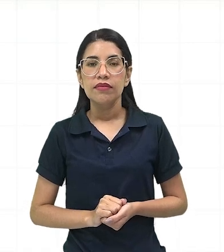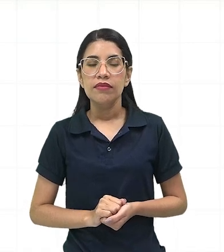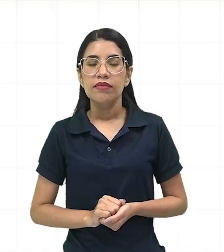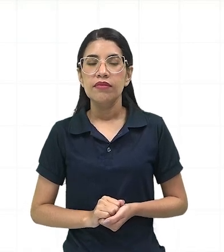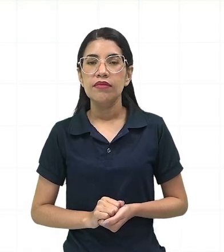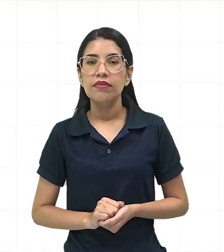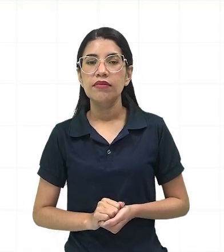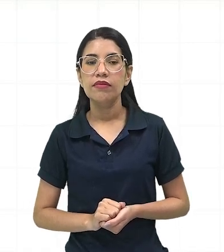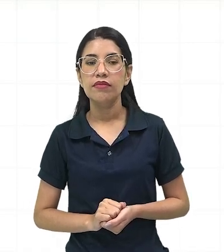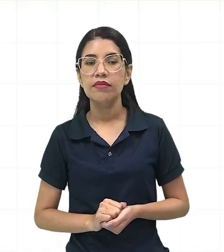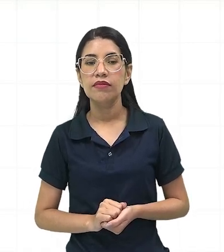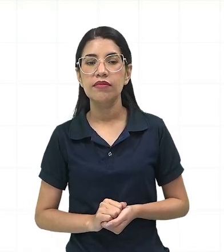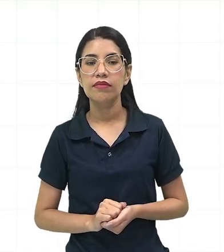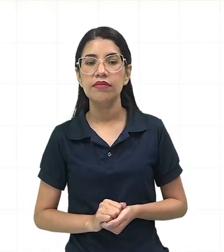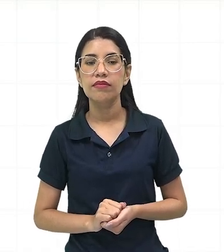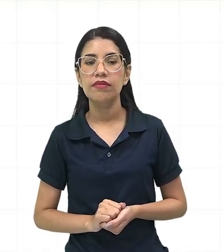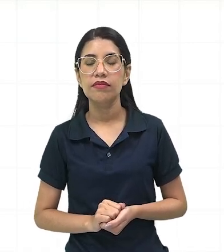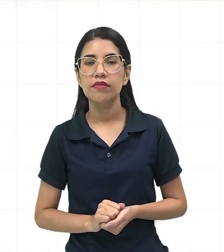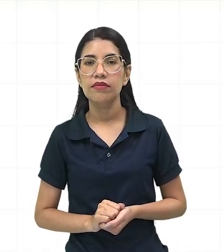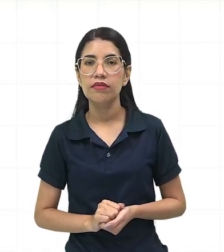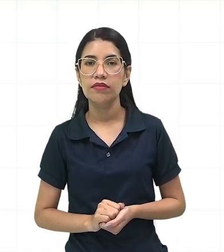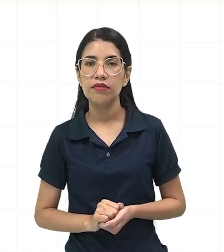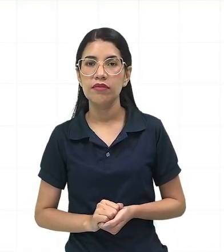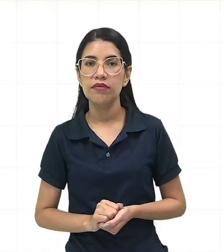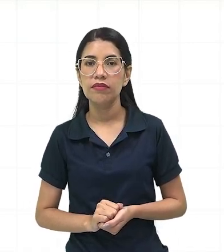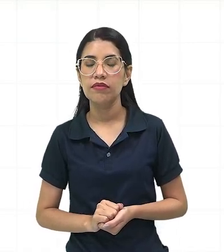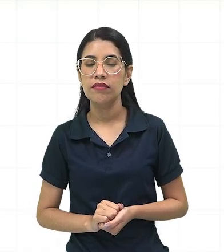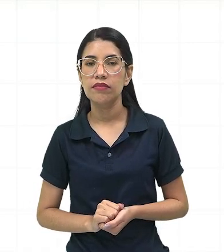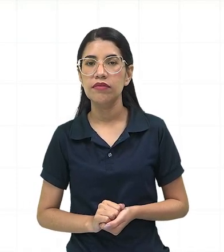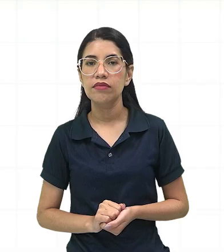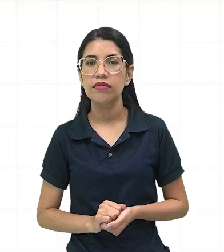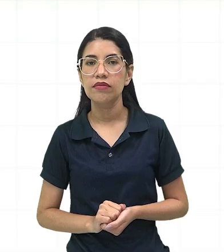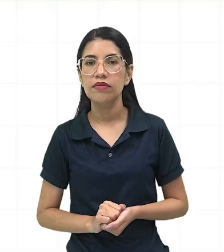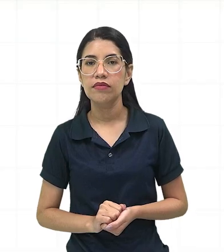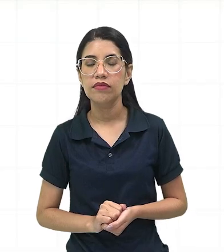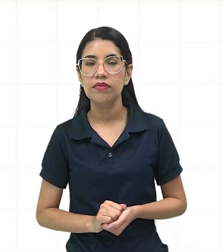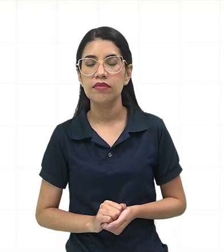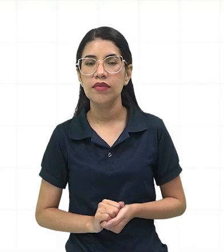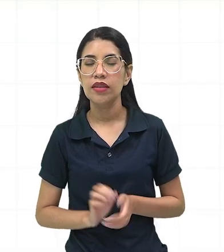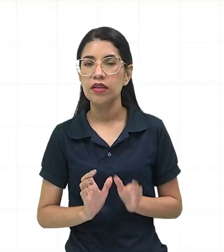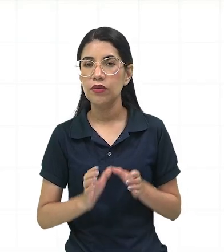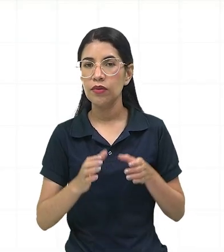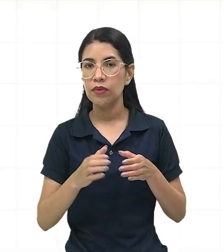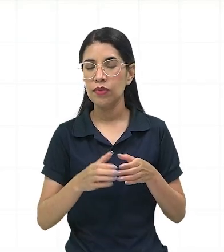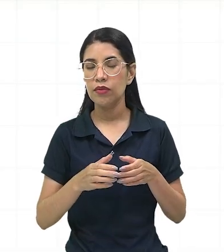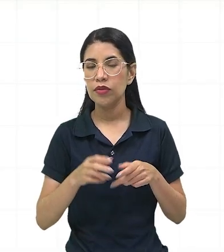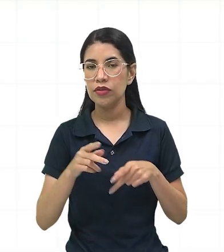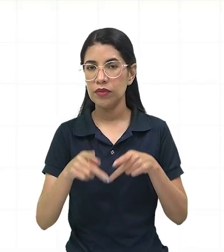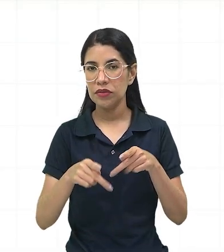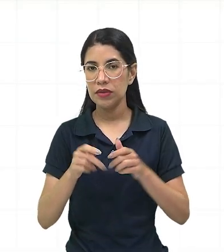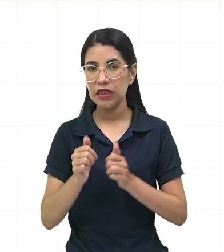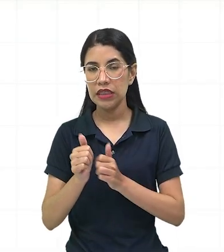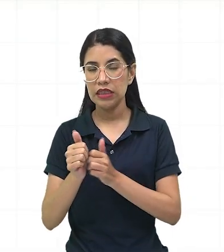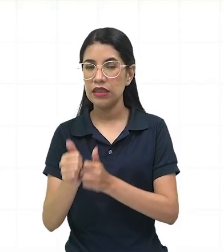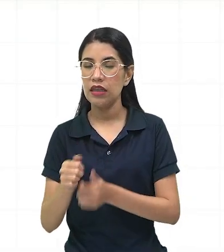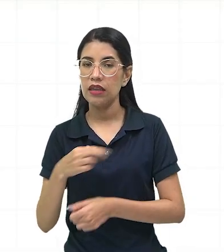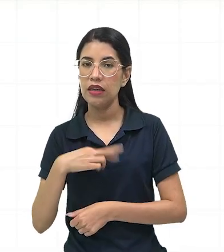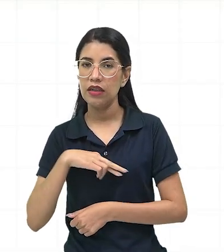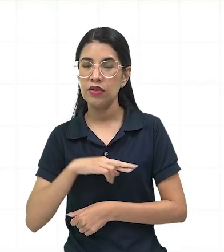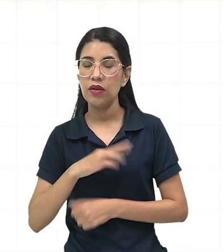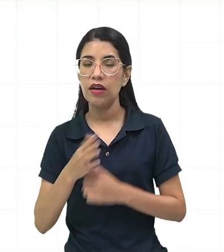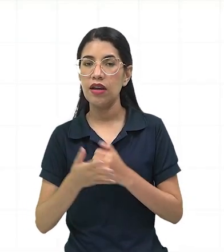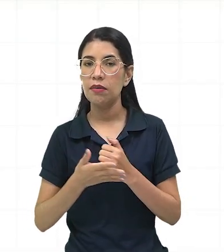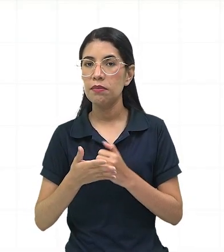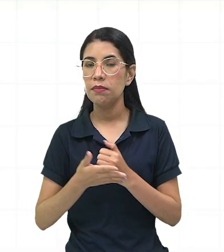que eu vou colocar a comunidade de discípulos, né? Vai ter como base, vai ter como